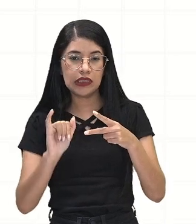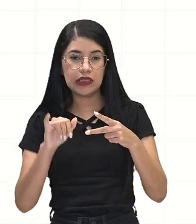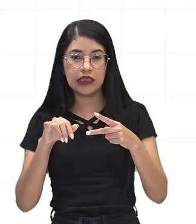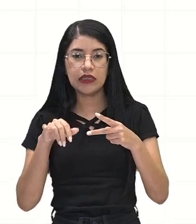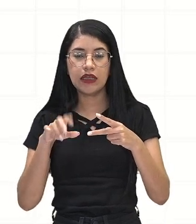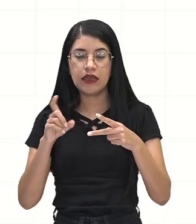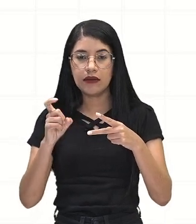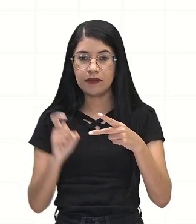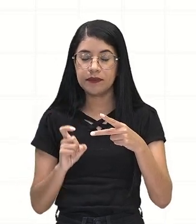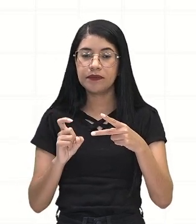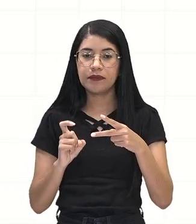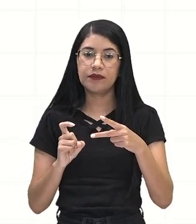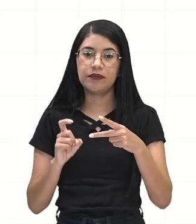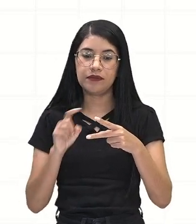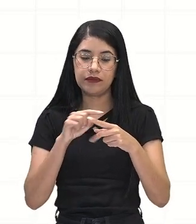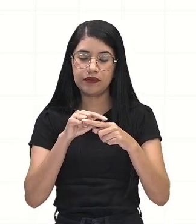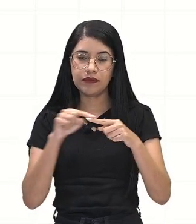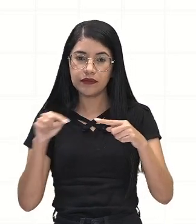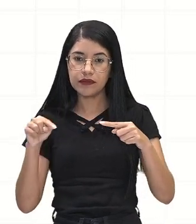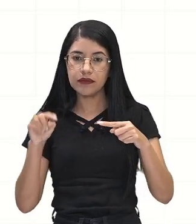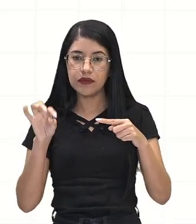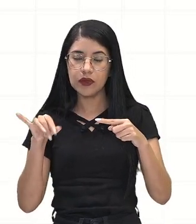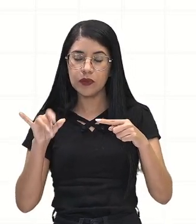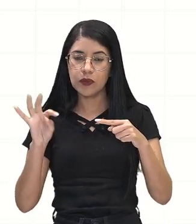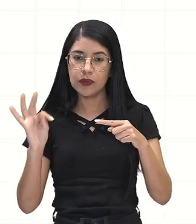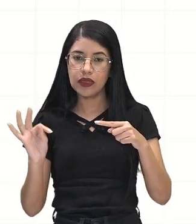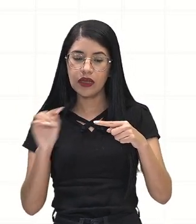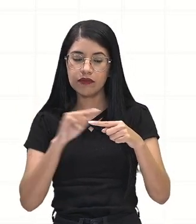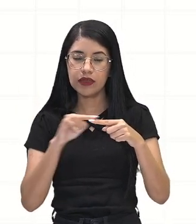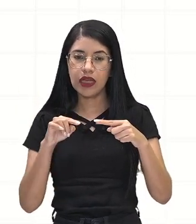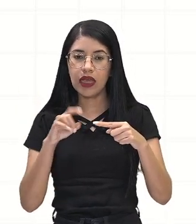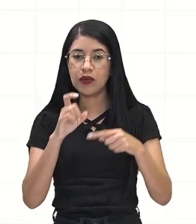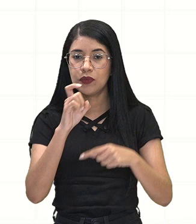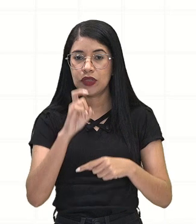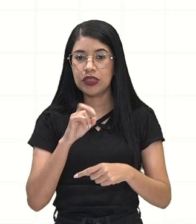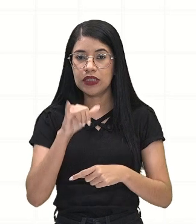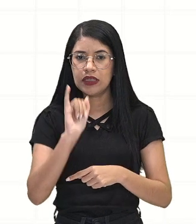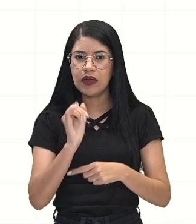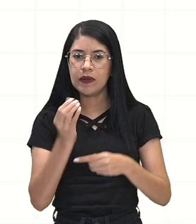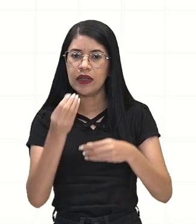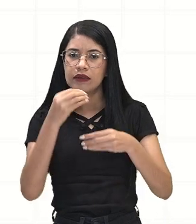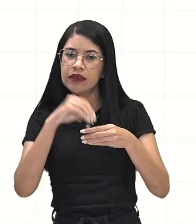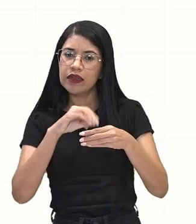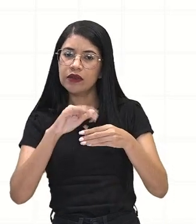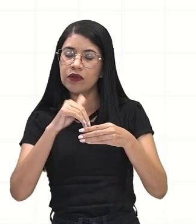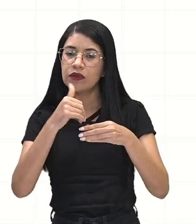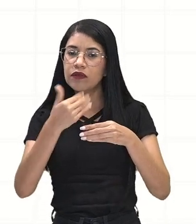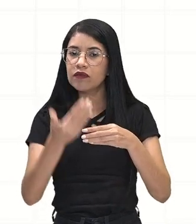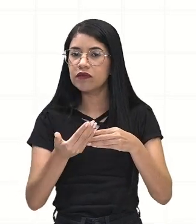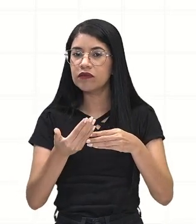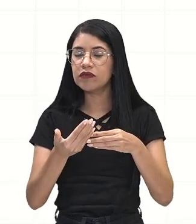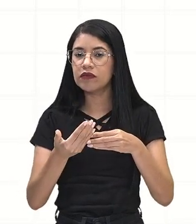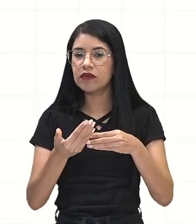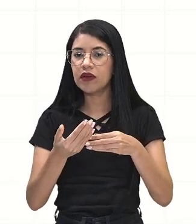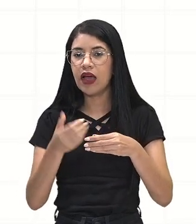reta T, eles são alternos internos ou eles são